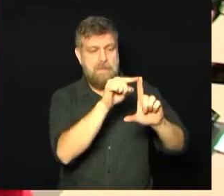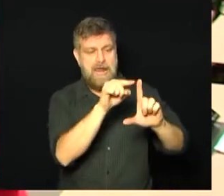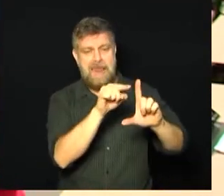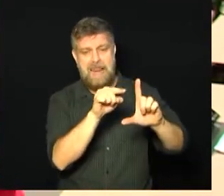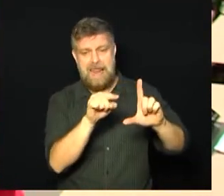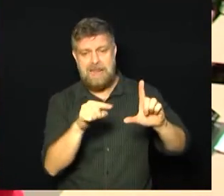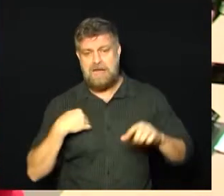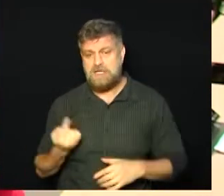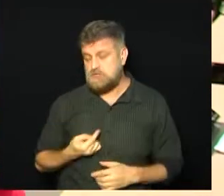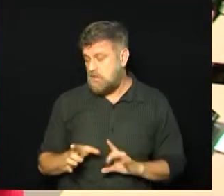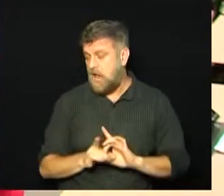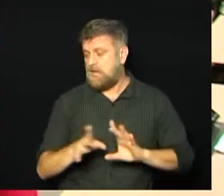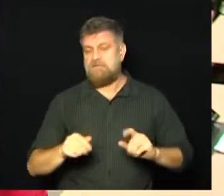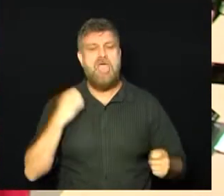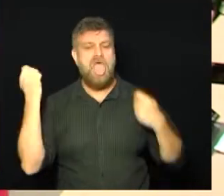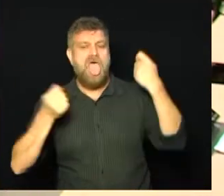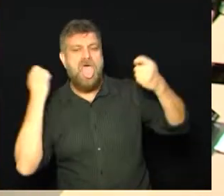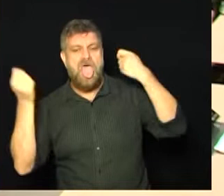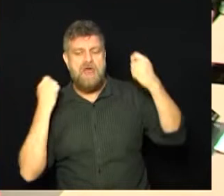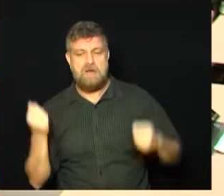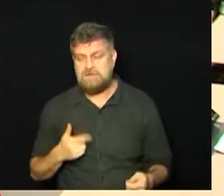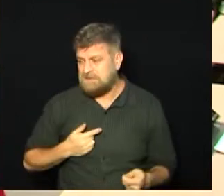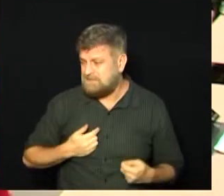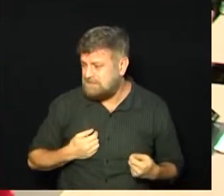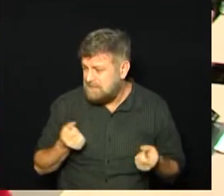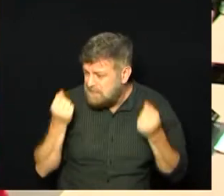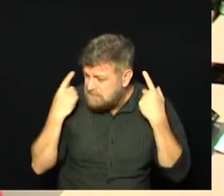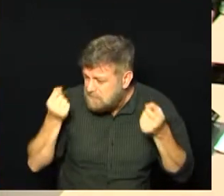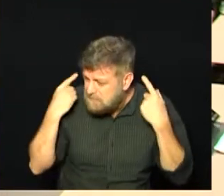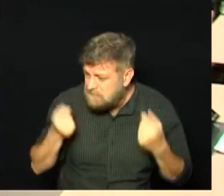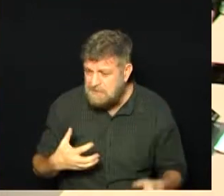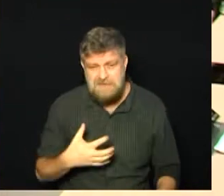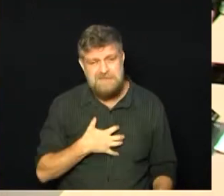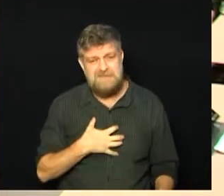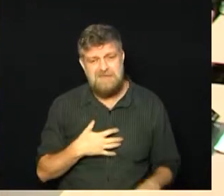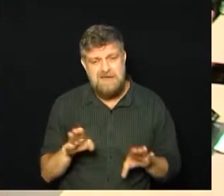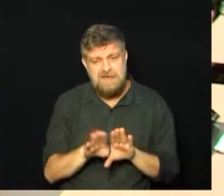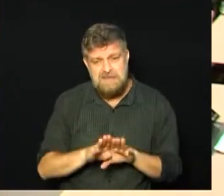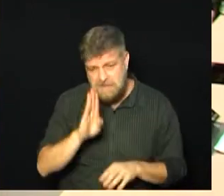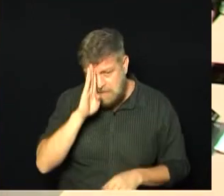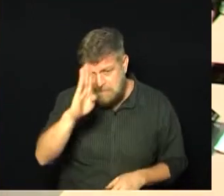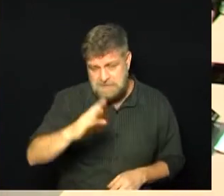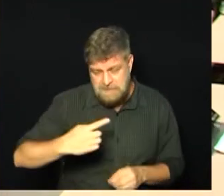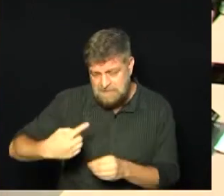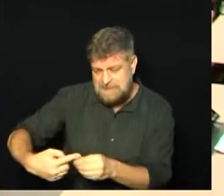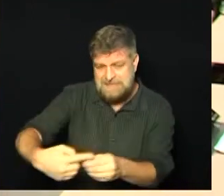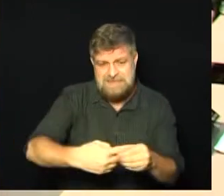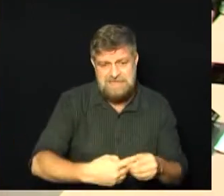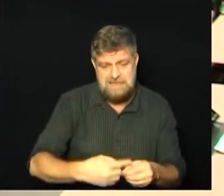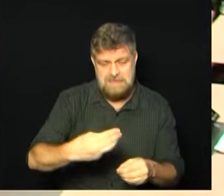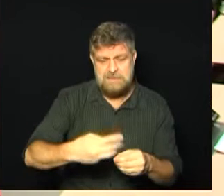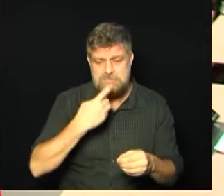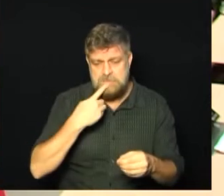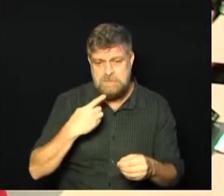diminuíram que a gente vai agora relaxar dessa forma, e principalmente porque as cidades aqui no entorno de Campinas